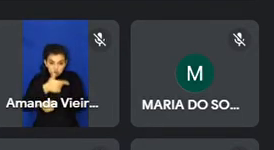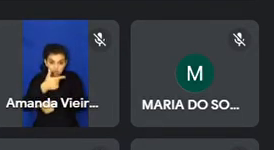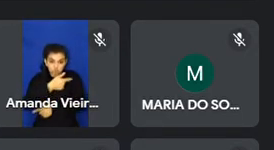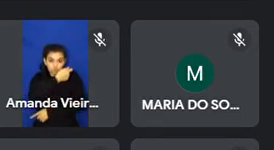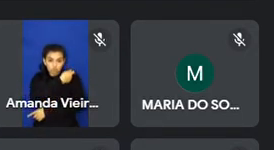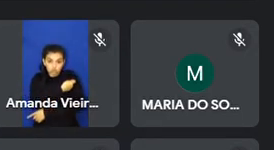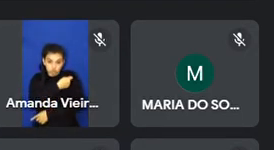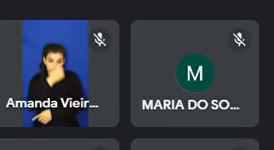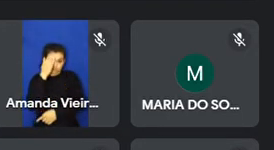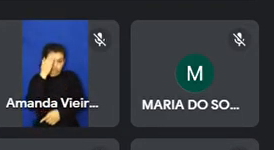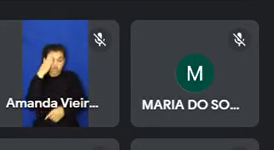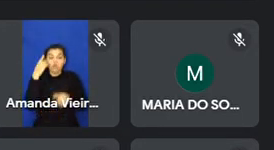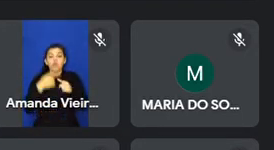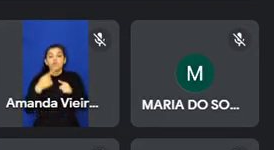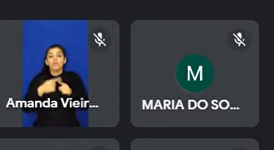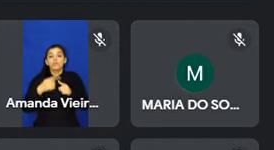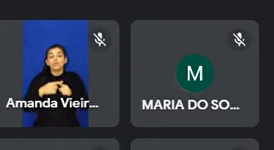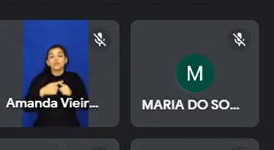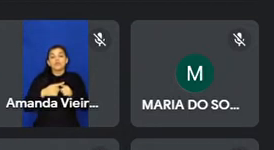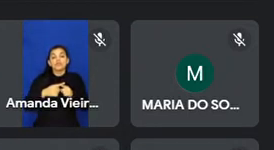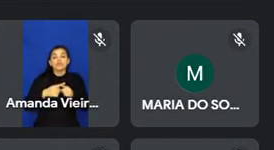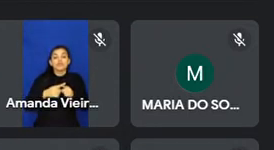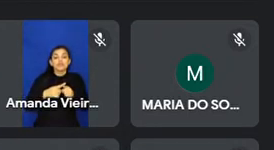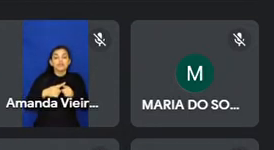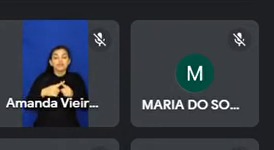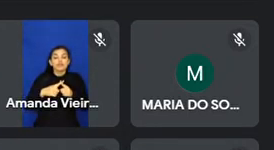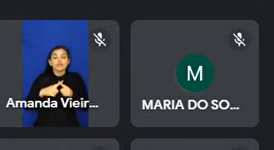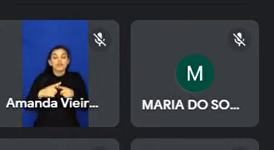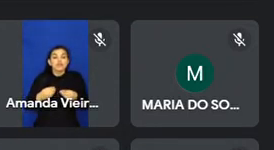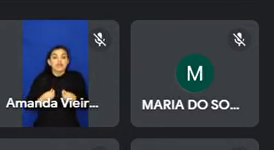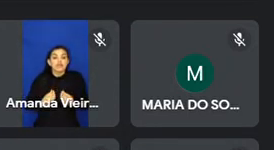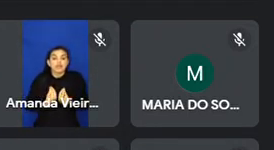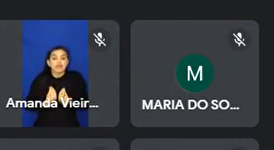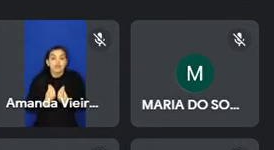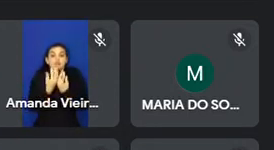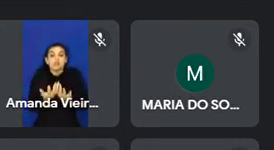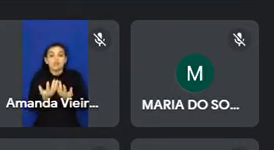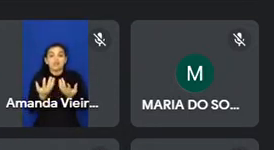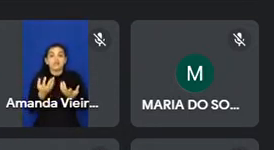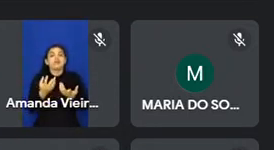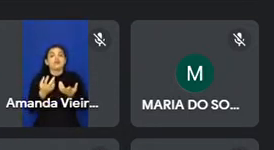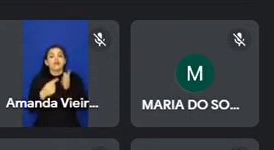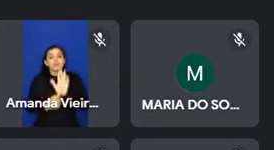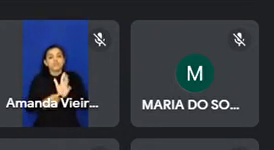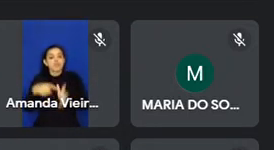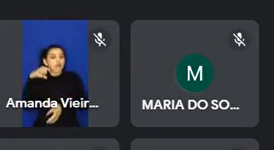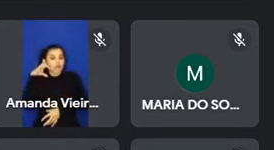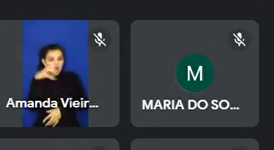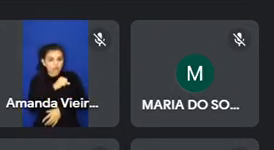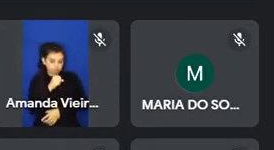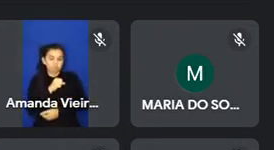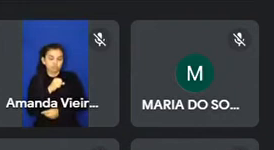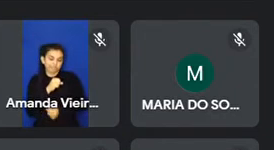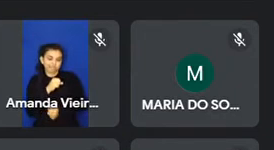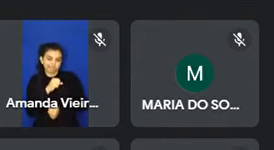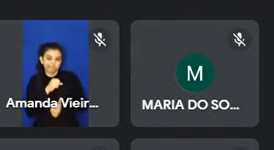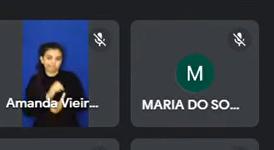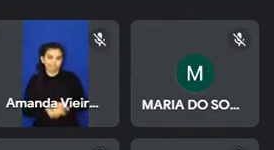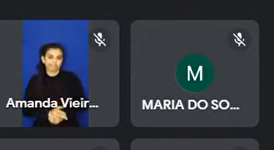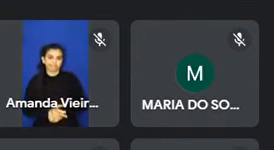para tornar essa resposta ao antígeno cada vez mais eficaz, cada vez mais rápida e eficaz,